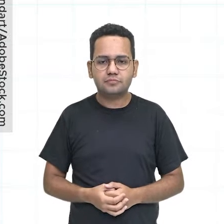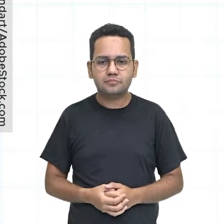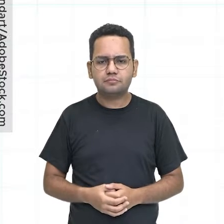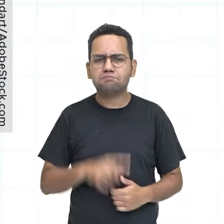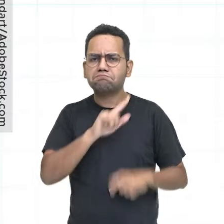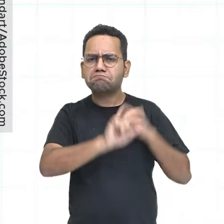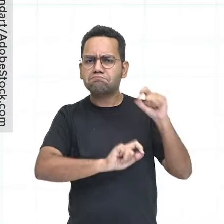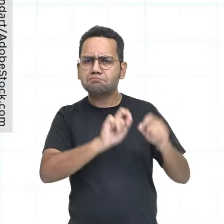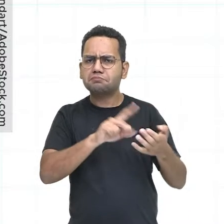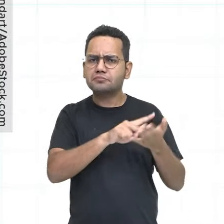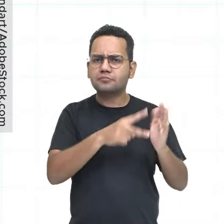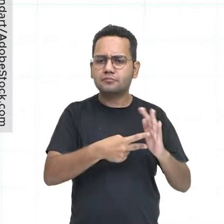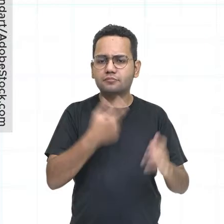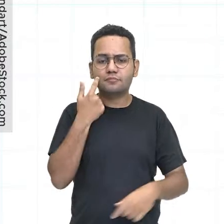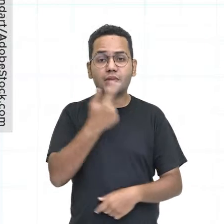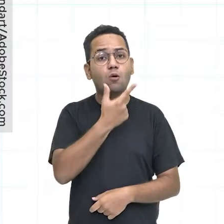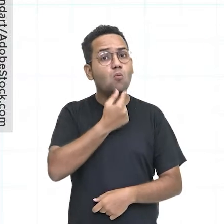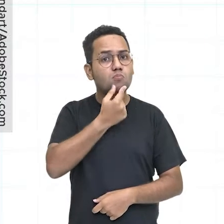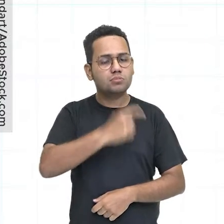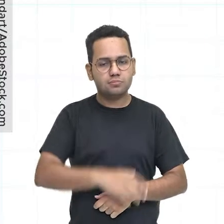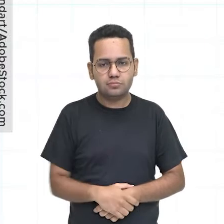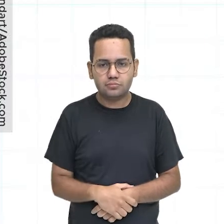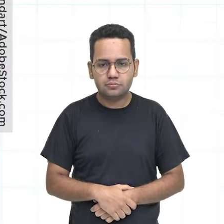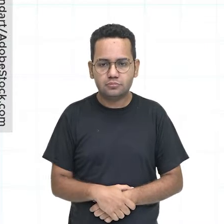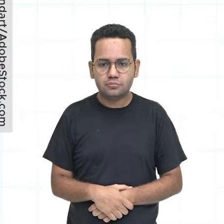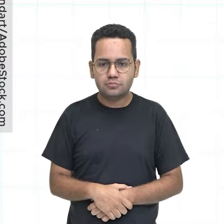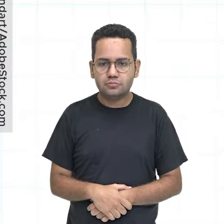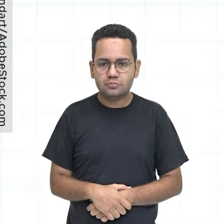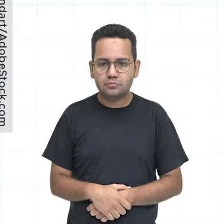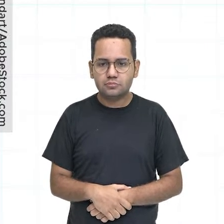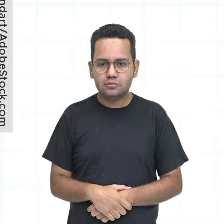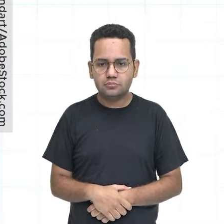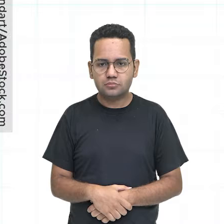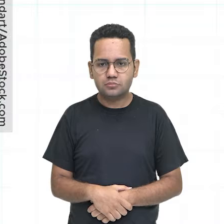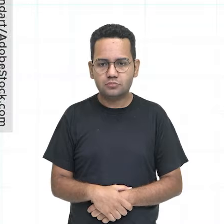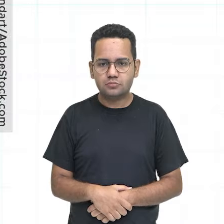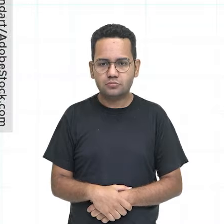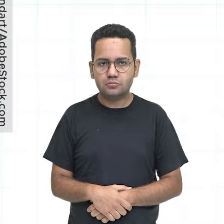O que está escrito aqui em português? Ele não deveria comer muita